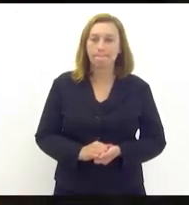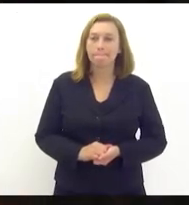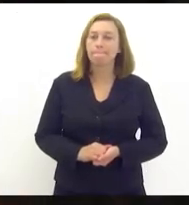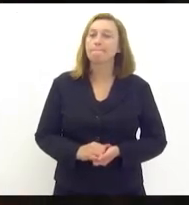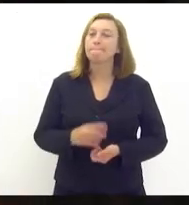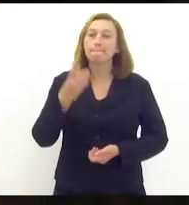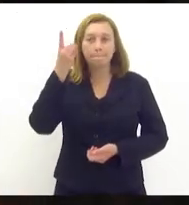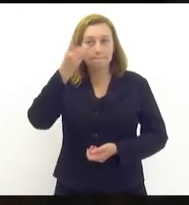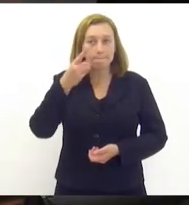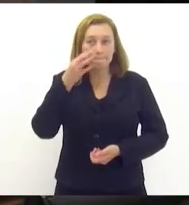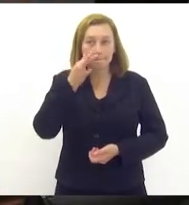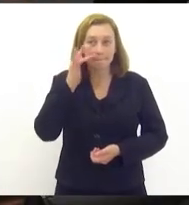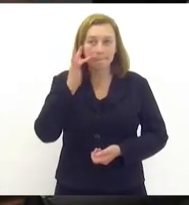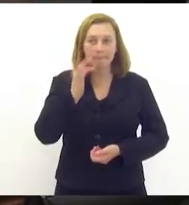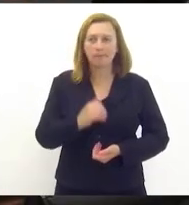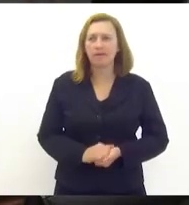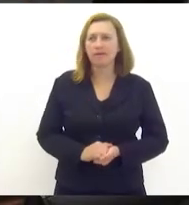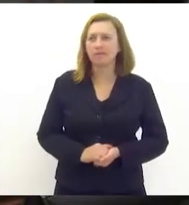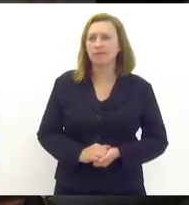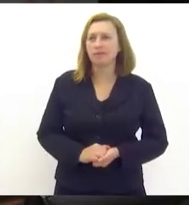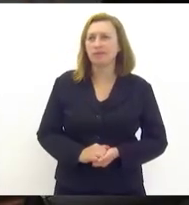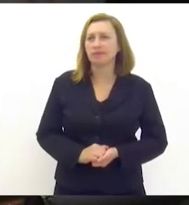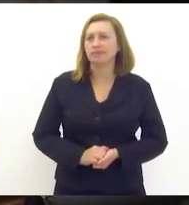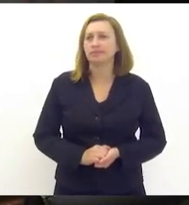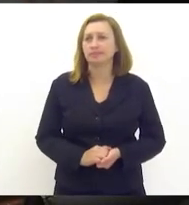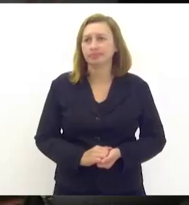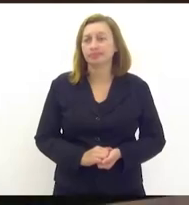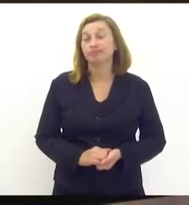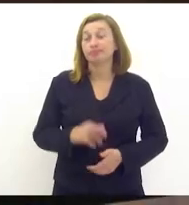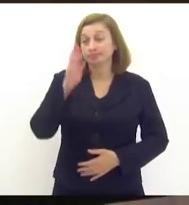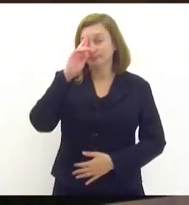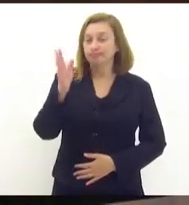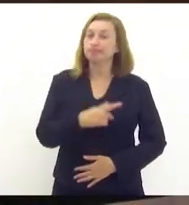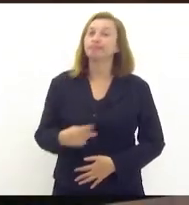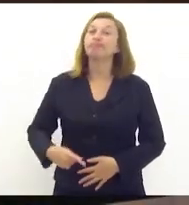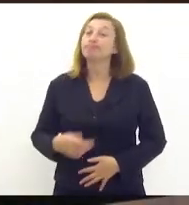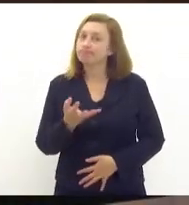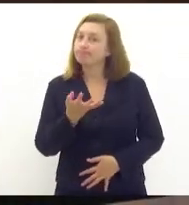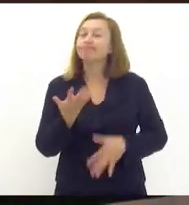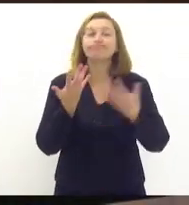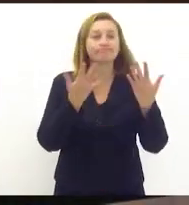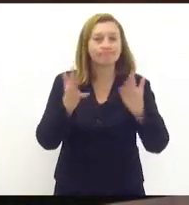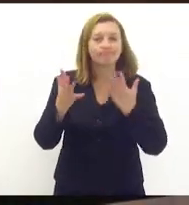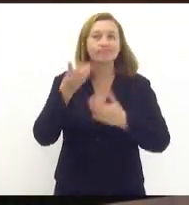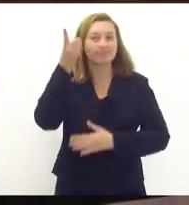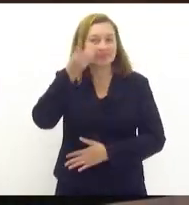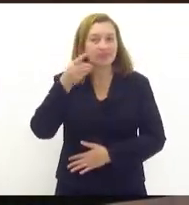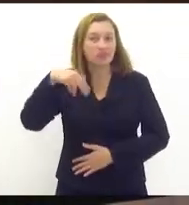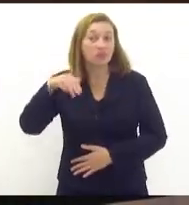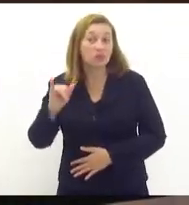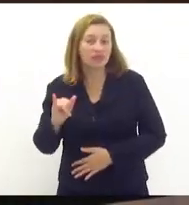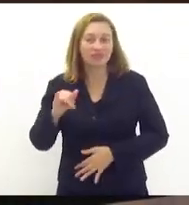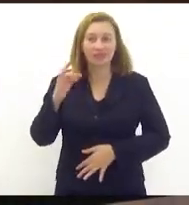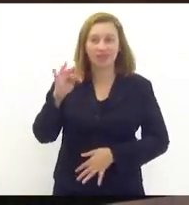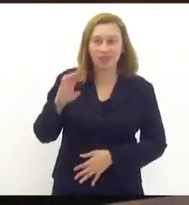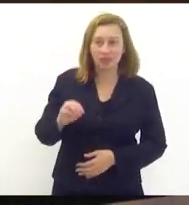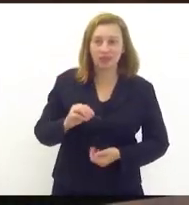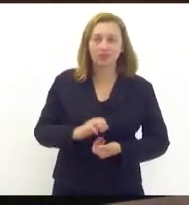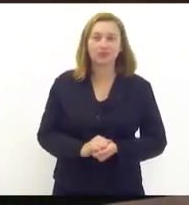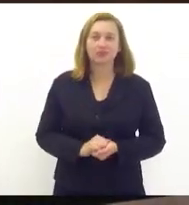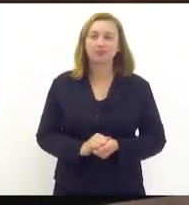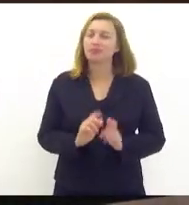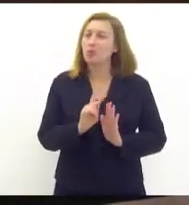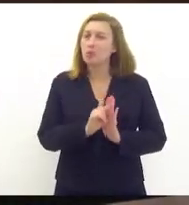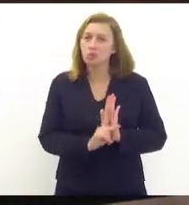Deputado Serafim com a palavra senhor presidente quero parabenizar o deputado Muniz Neto por